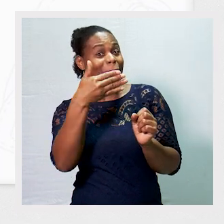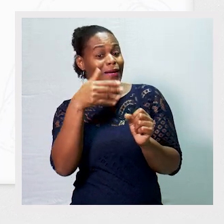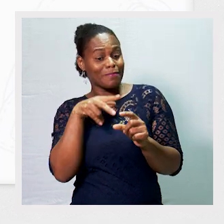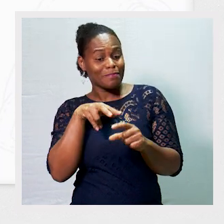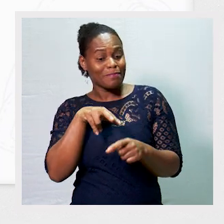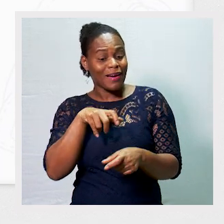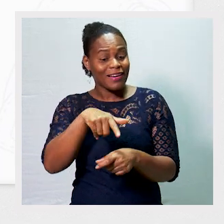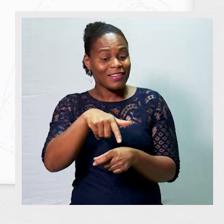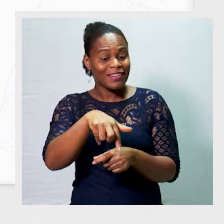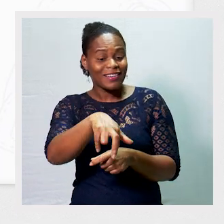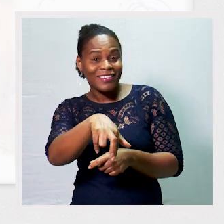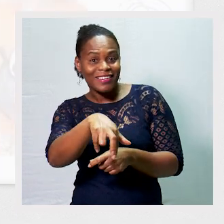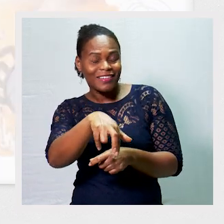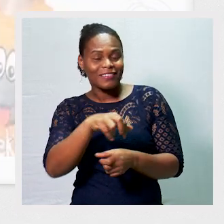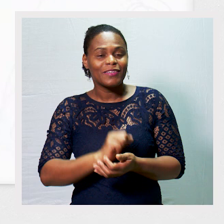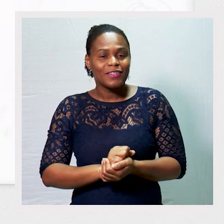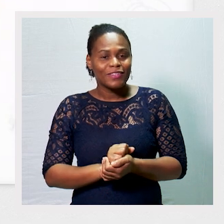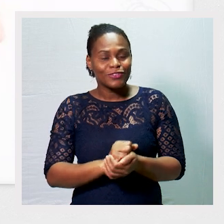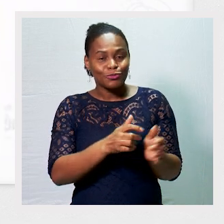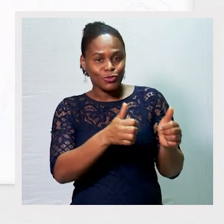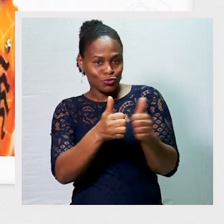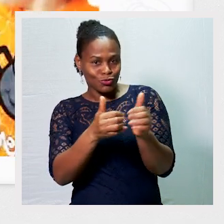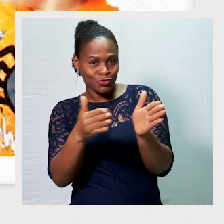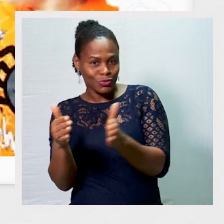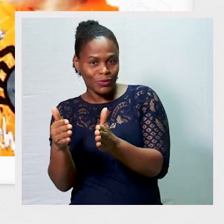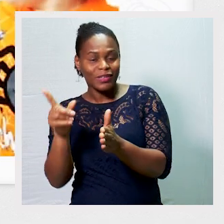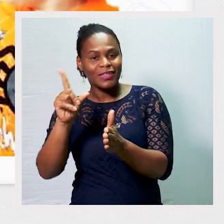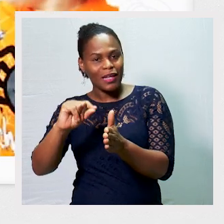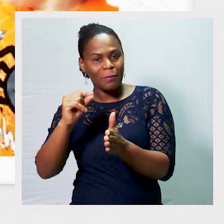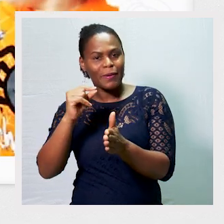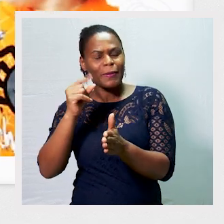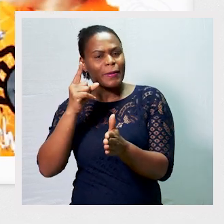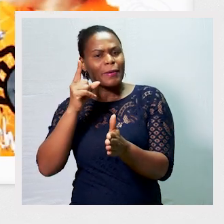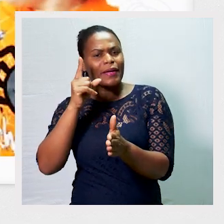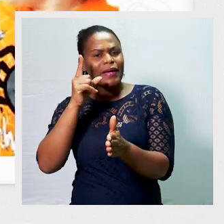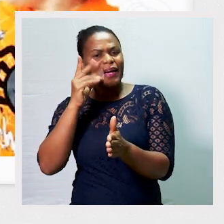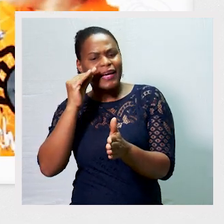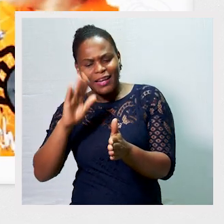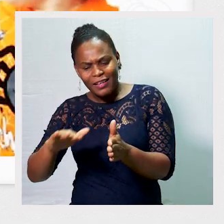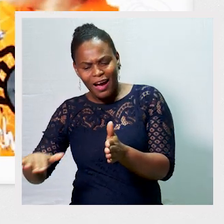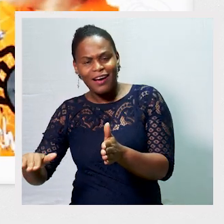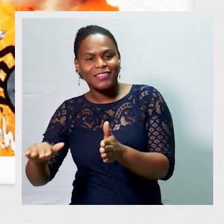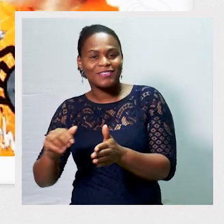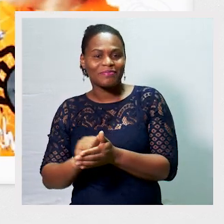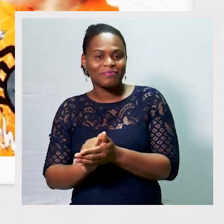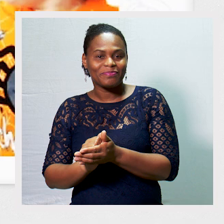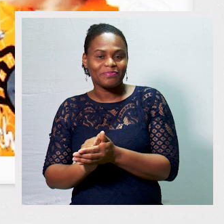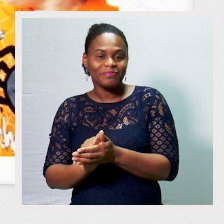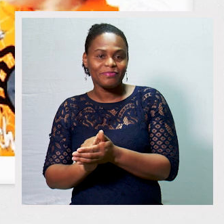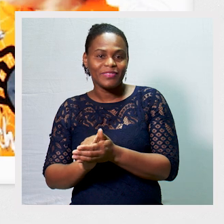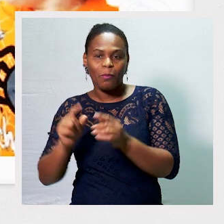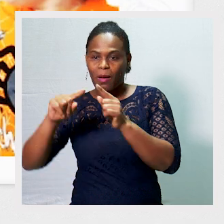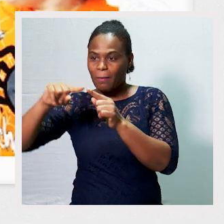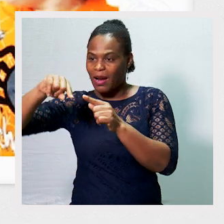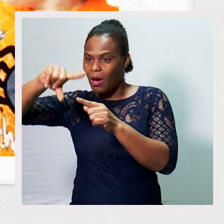Primeiros Passos. Ao lado nós temos uma criancinha. Temos o